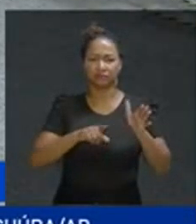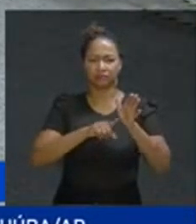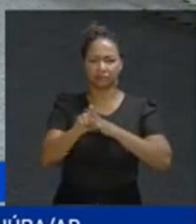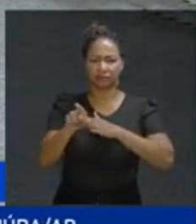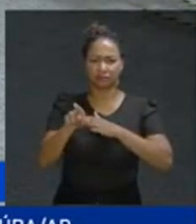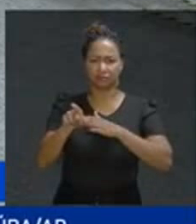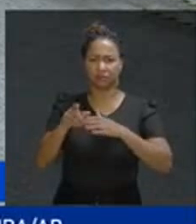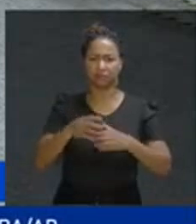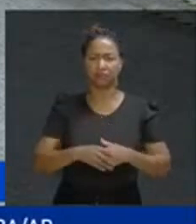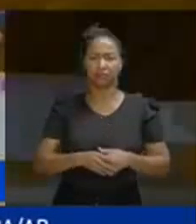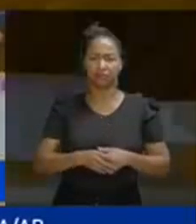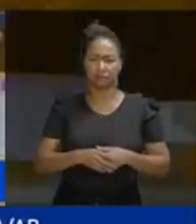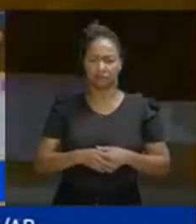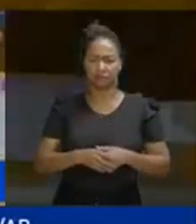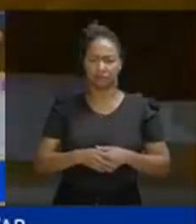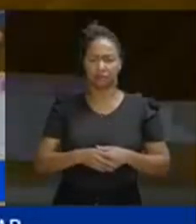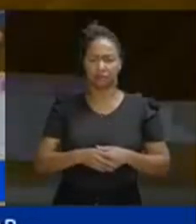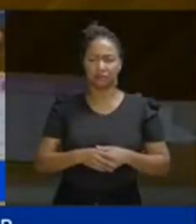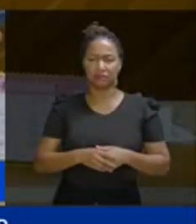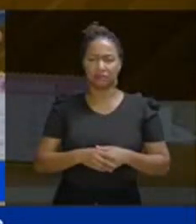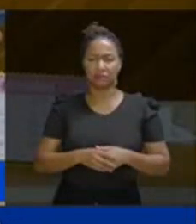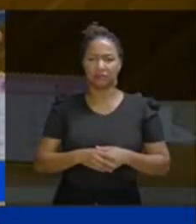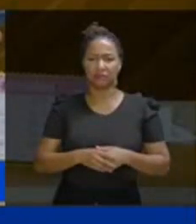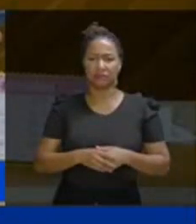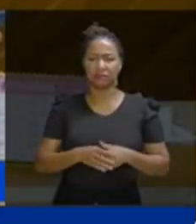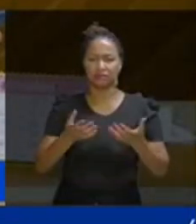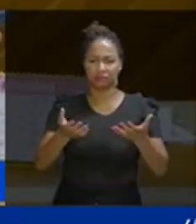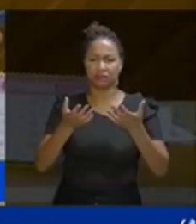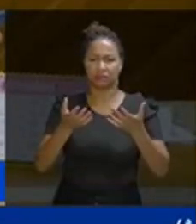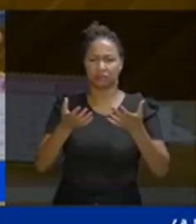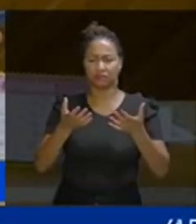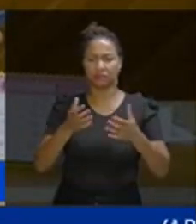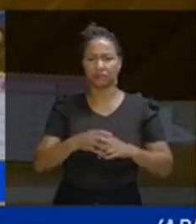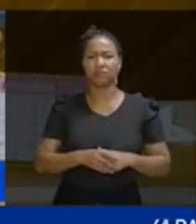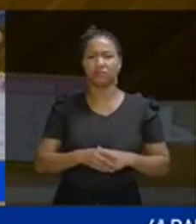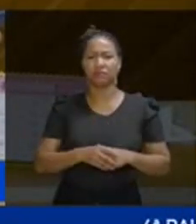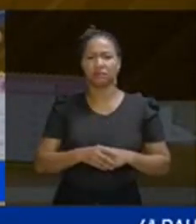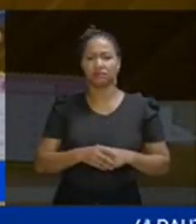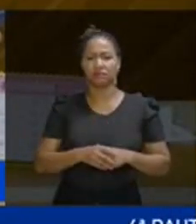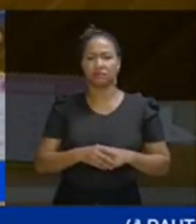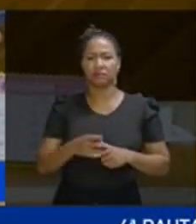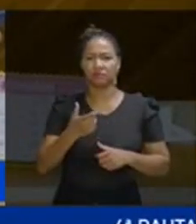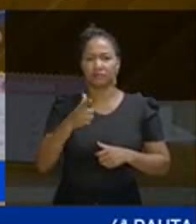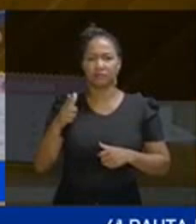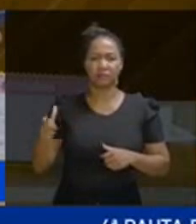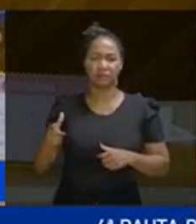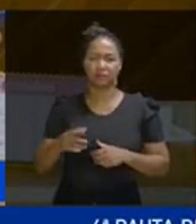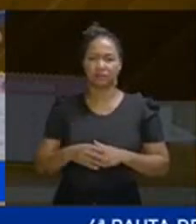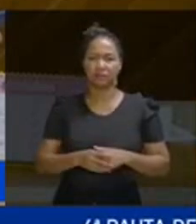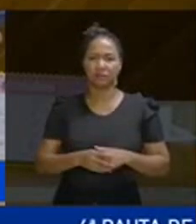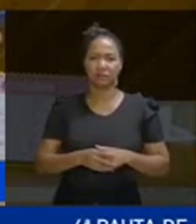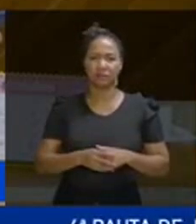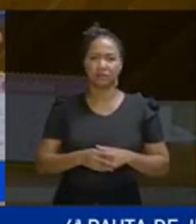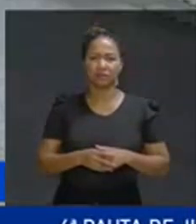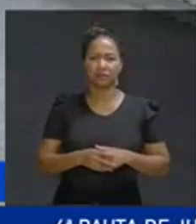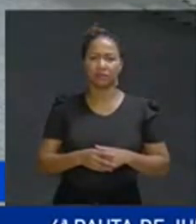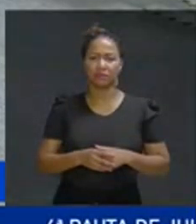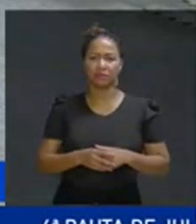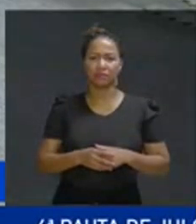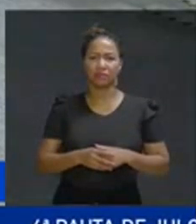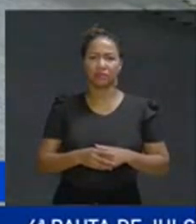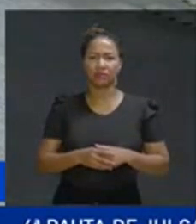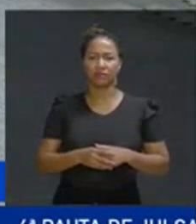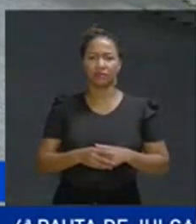subtração de parcela, se Vossa Excelência quiser, não está aqui mesmo?